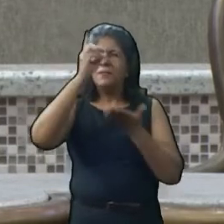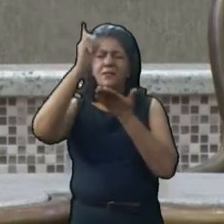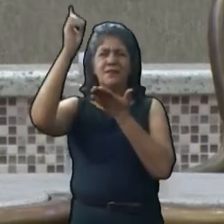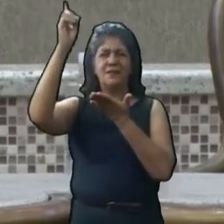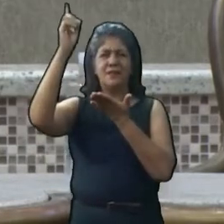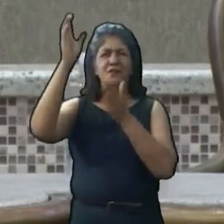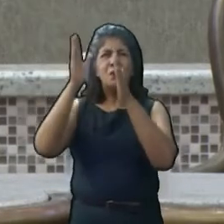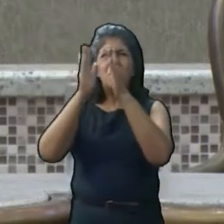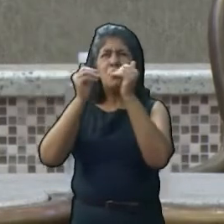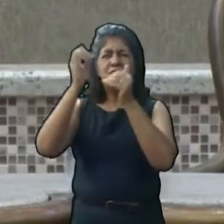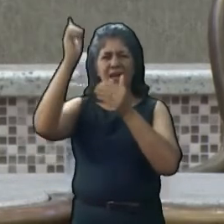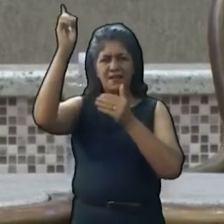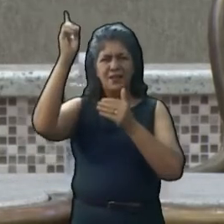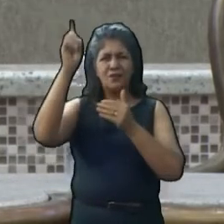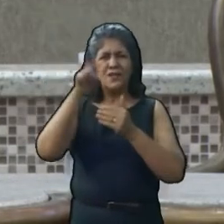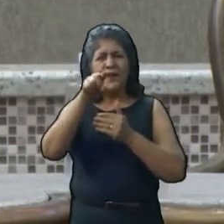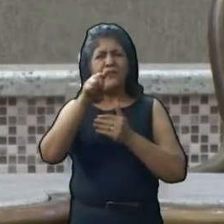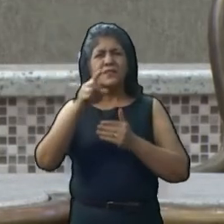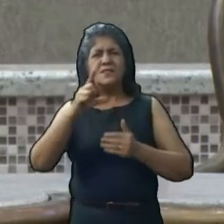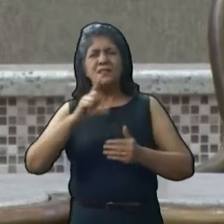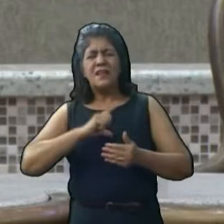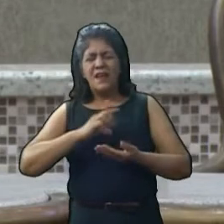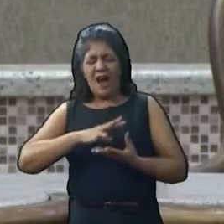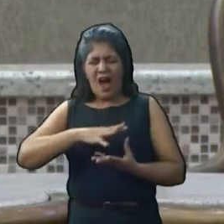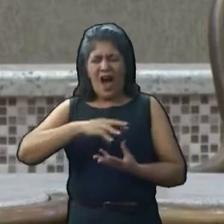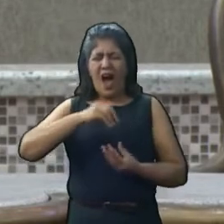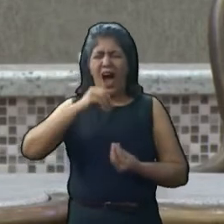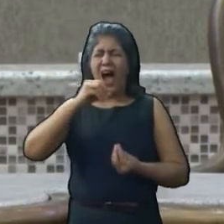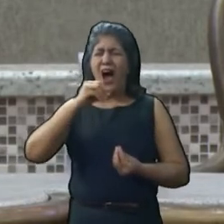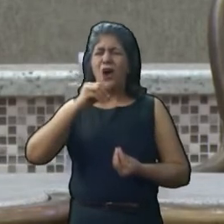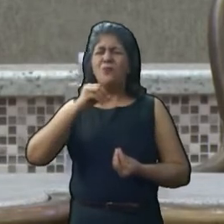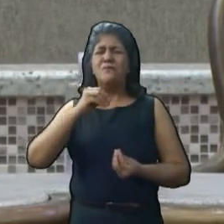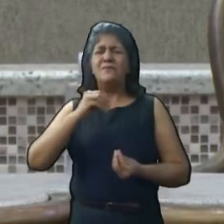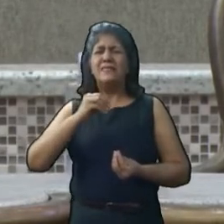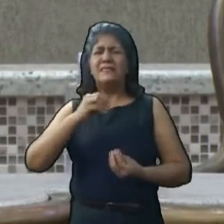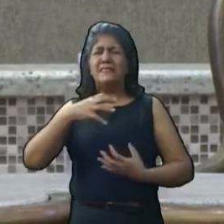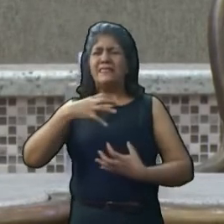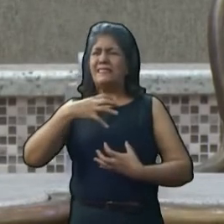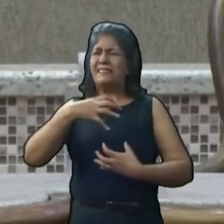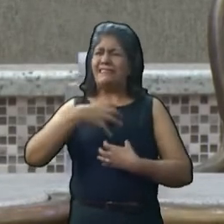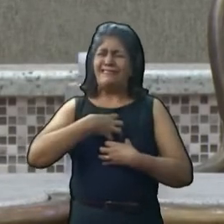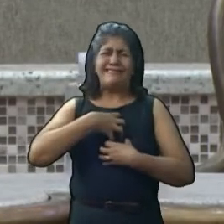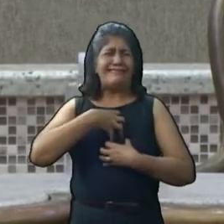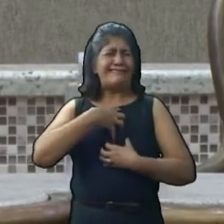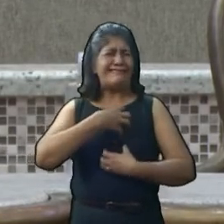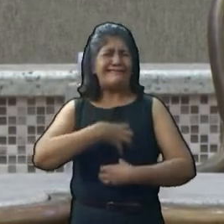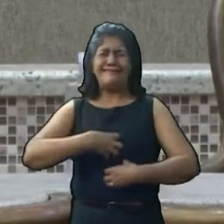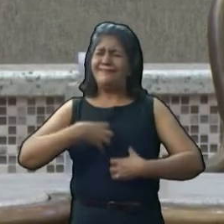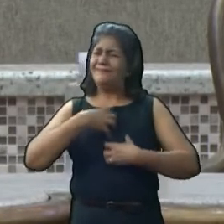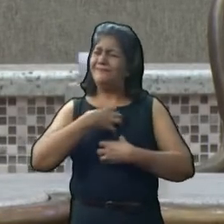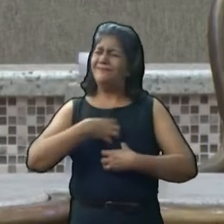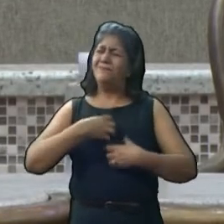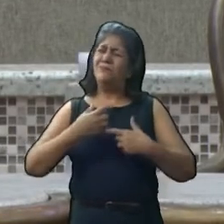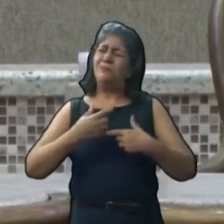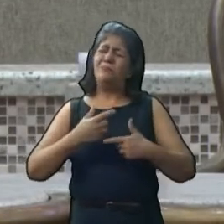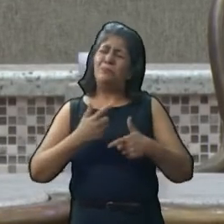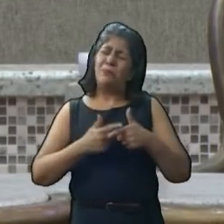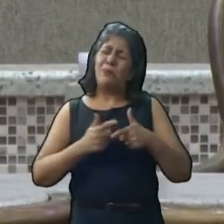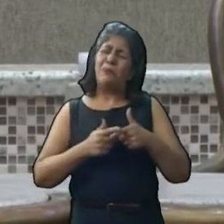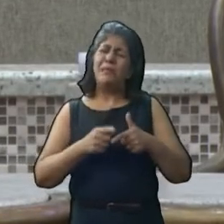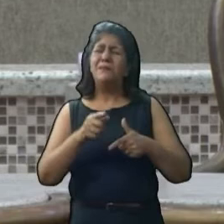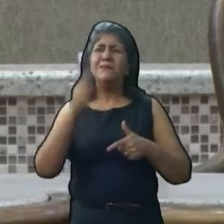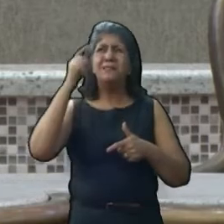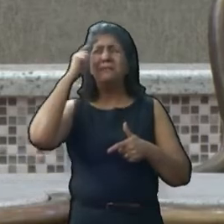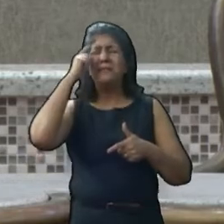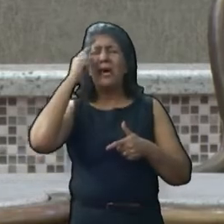deus você que tem um dente de uma alma muito sobressaltada e aflita algumas situações que